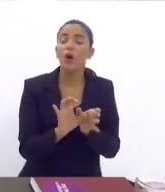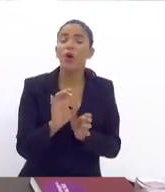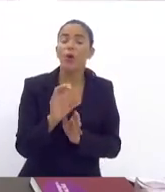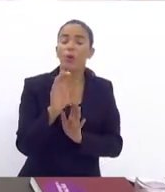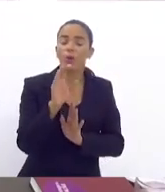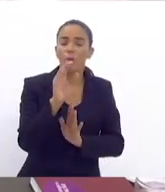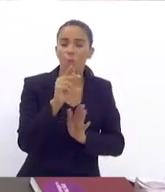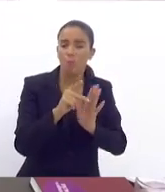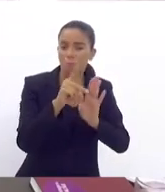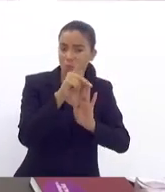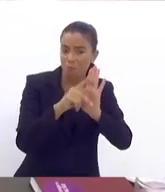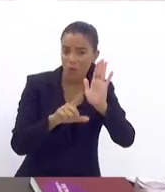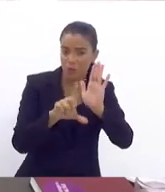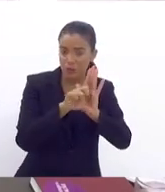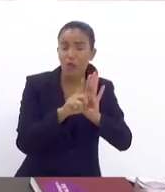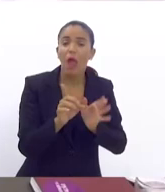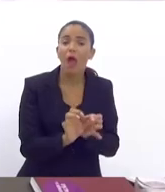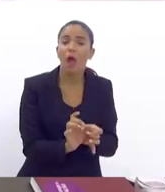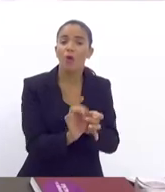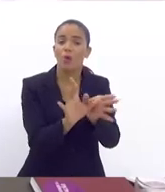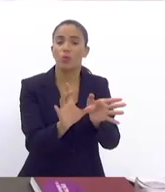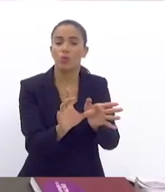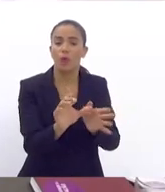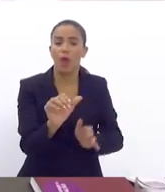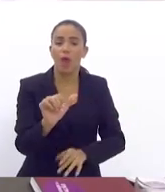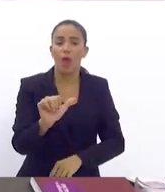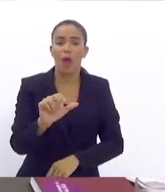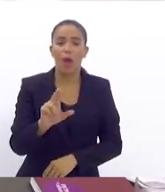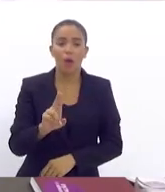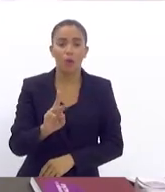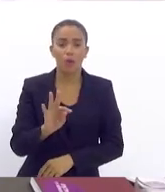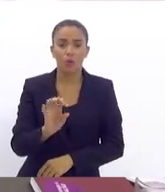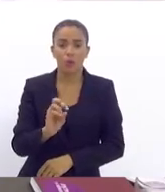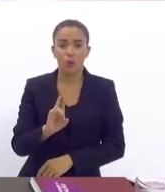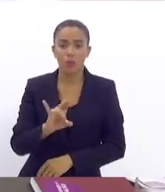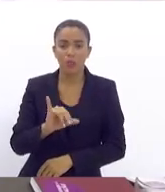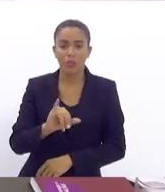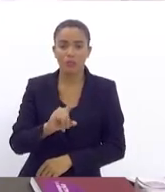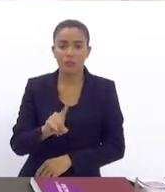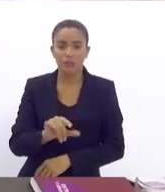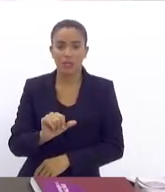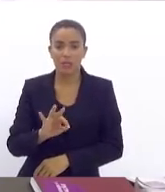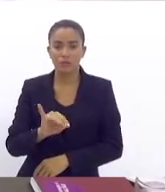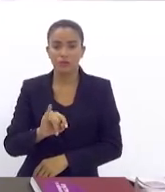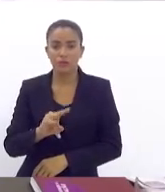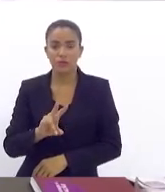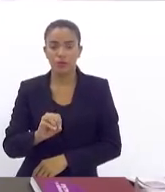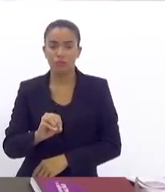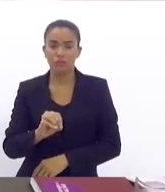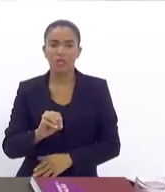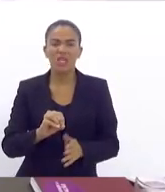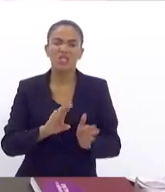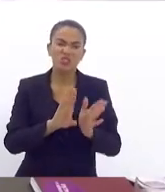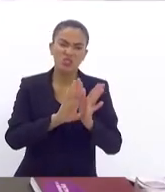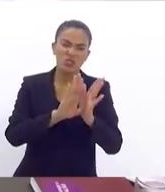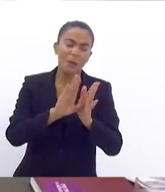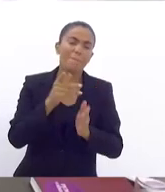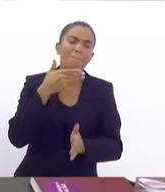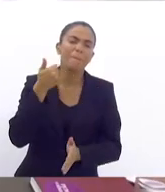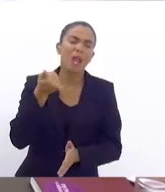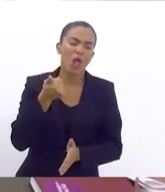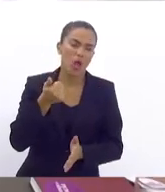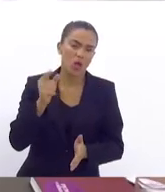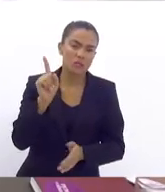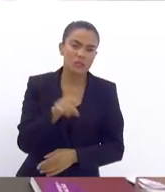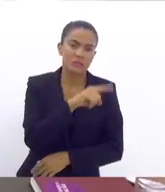Então, seguindo aqui a linha do deputado Luiz Paulo, eu vou pedir vênia a todos para retificar o parecer e excluir a emenda. Beleza. Tem a mesma lógica,